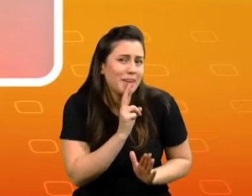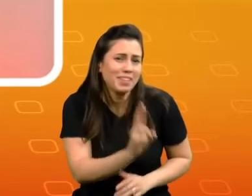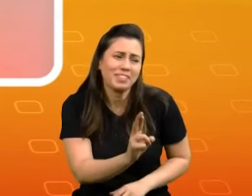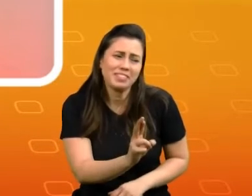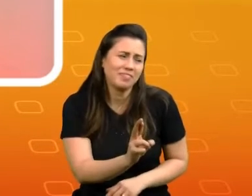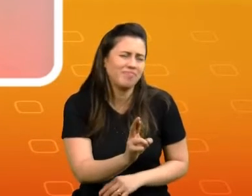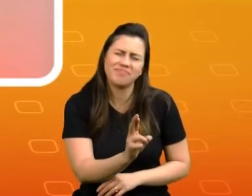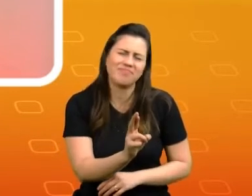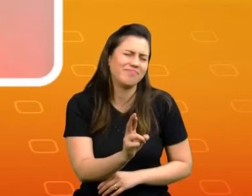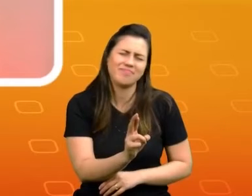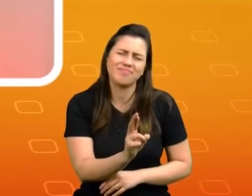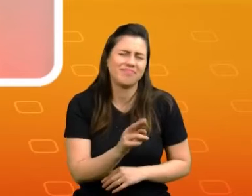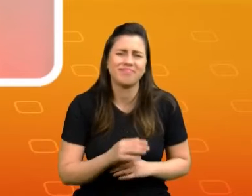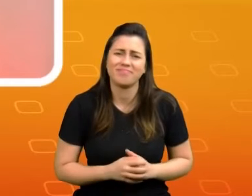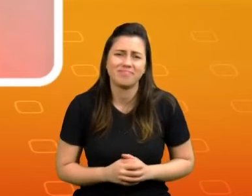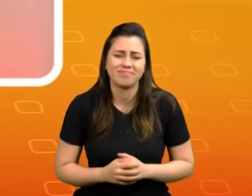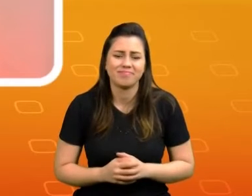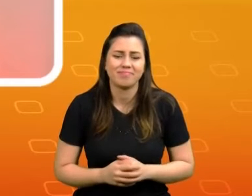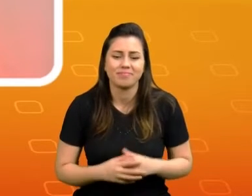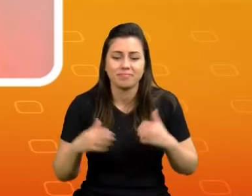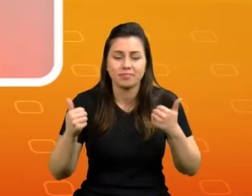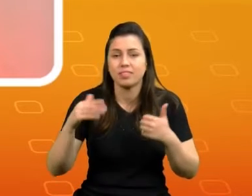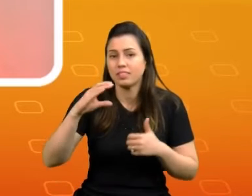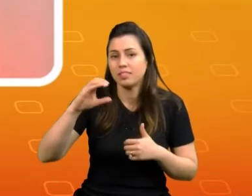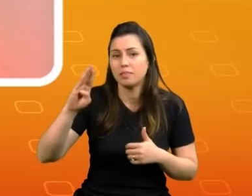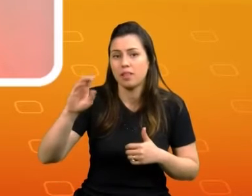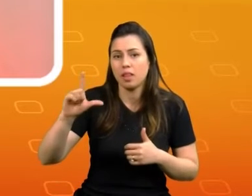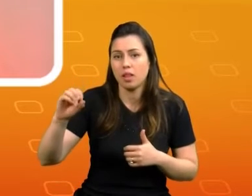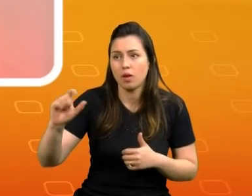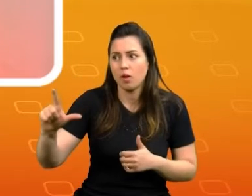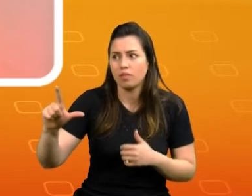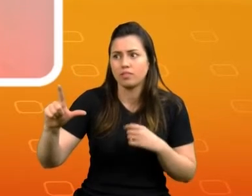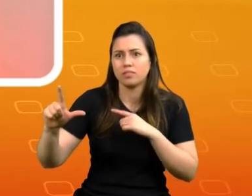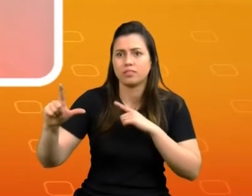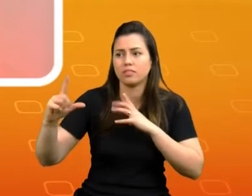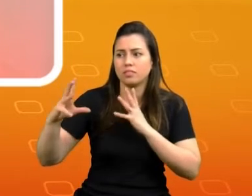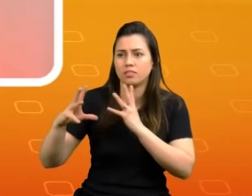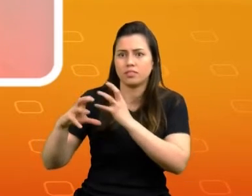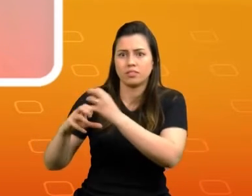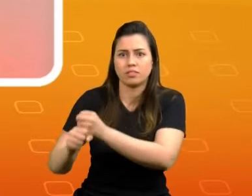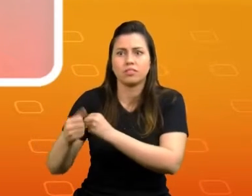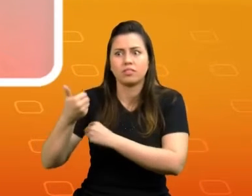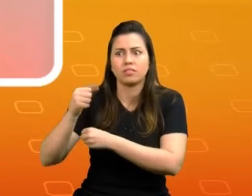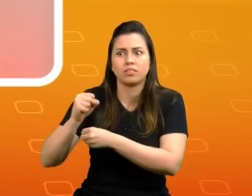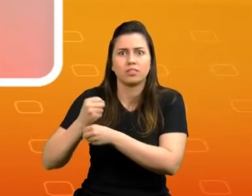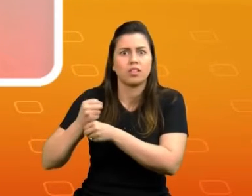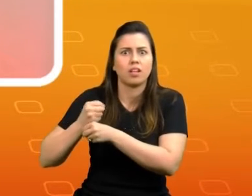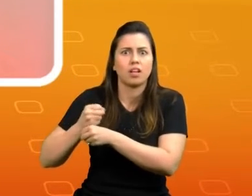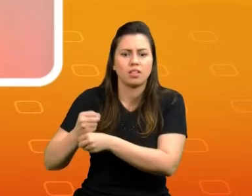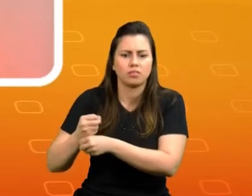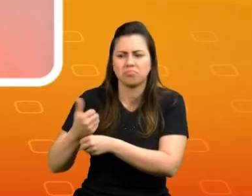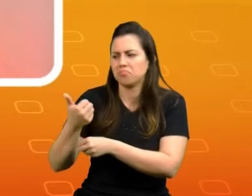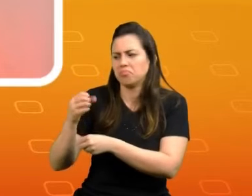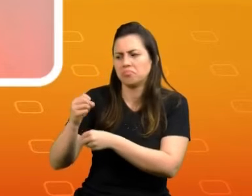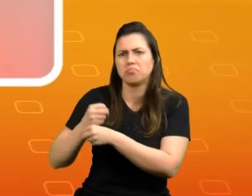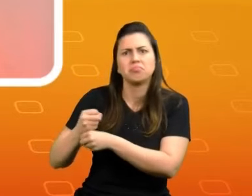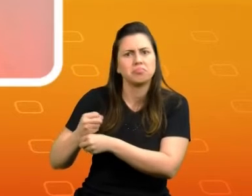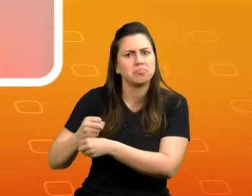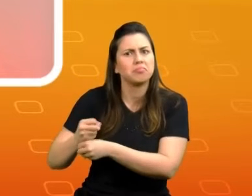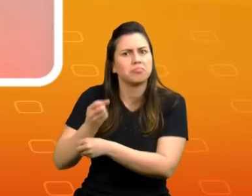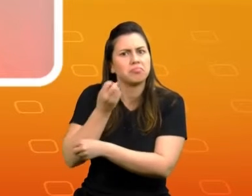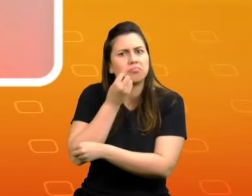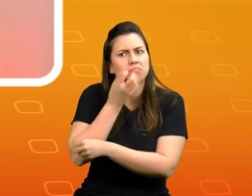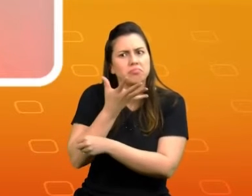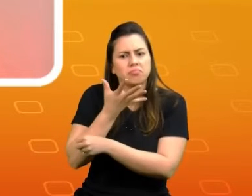querendo ou não falando em CB lol são dez anos com a gente fala de 10 anos em esportes Poxa dez anos é um tempo